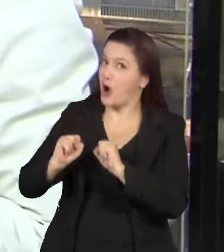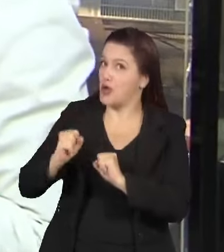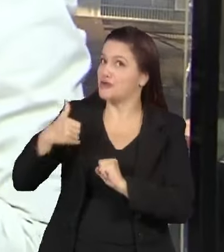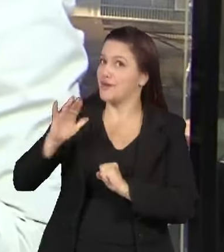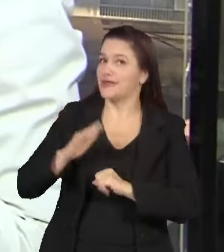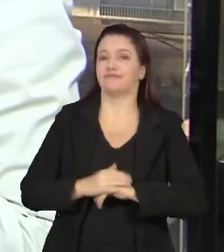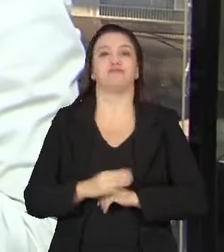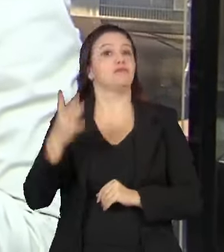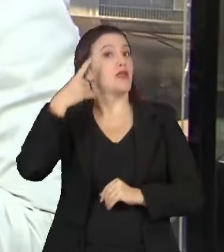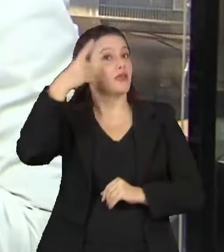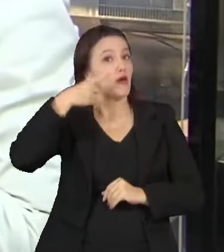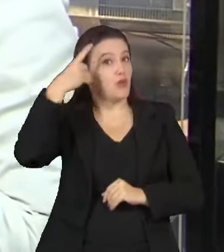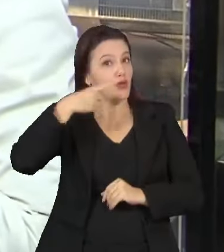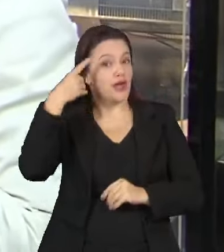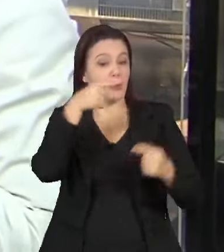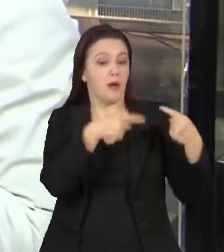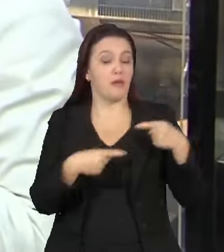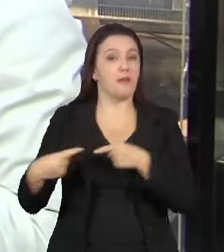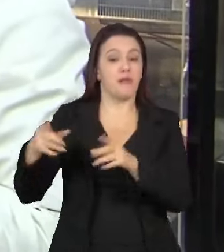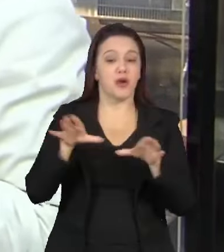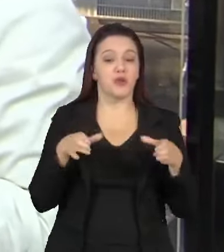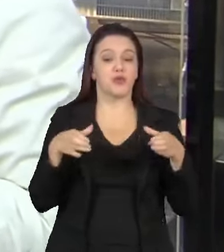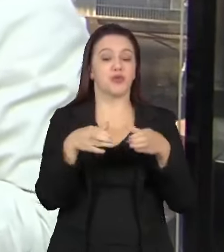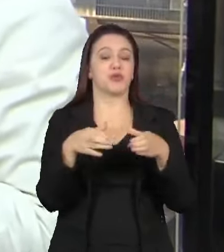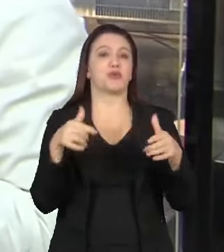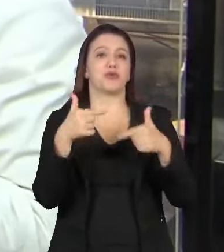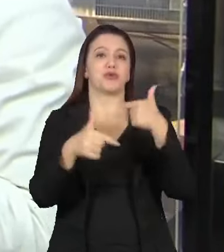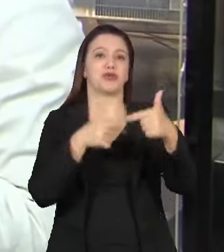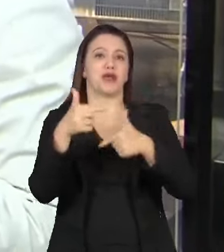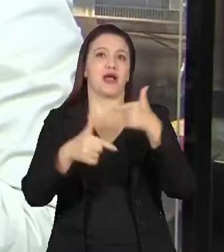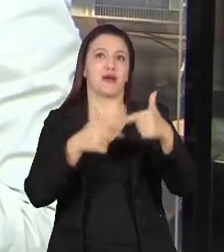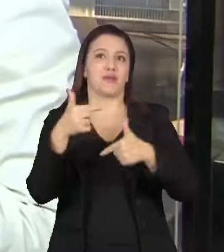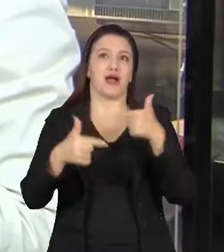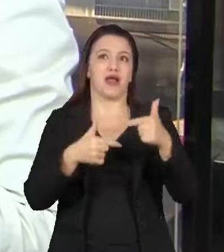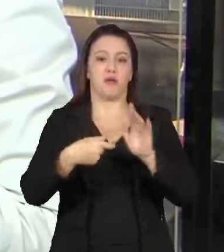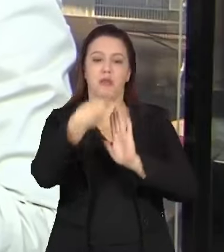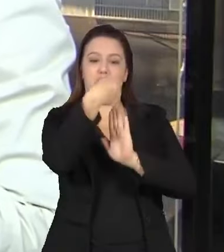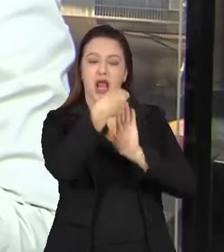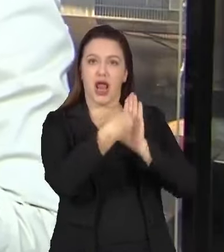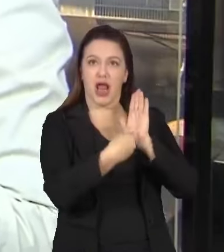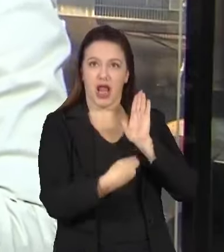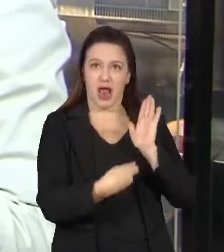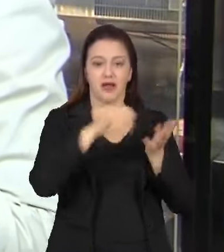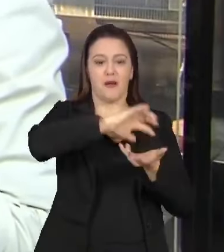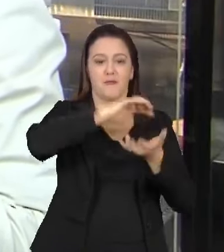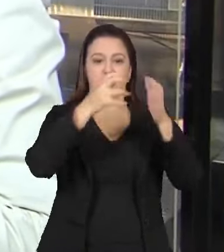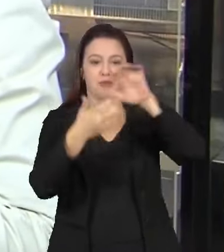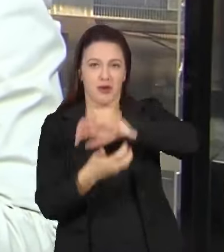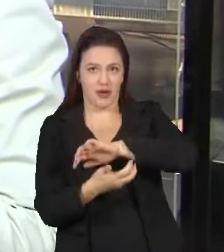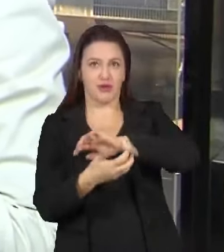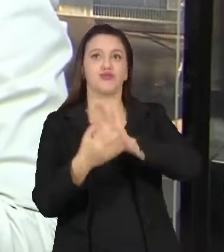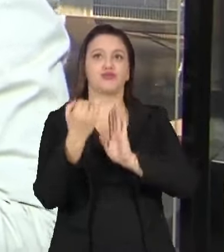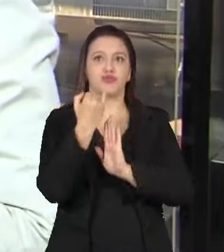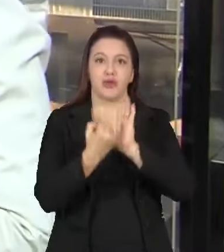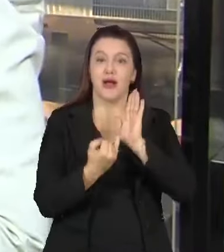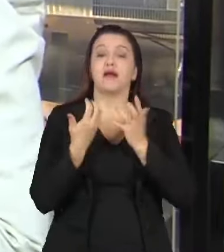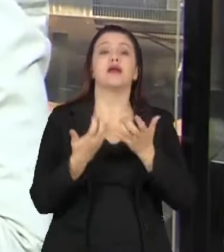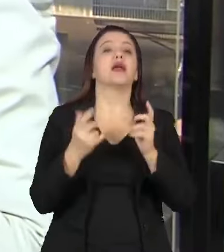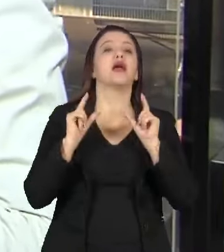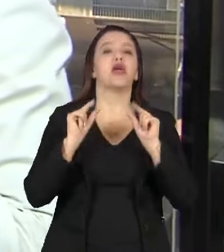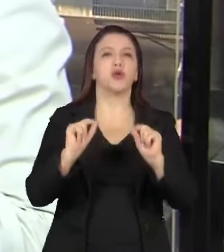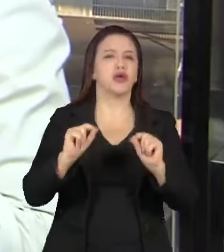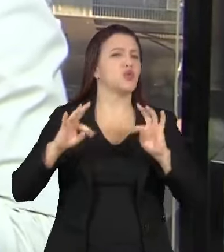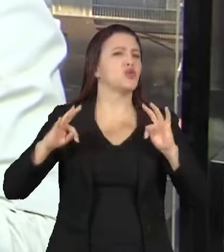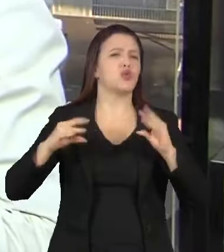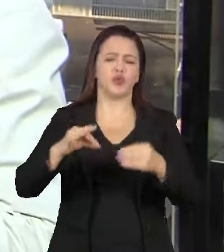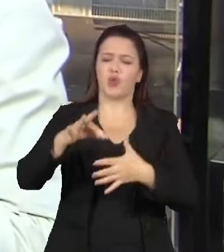os deputados que integram o grupo de trabalho do primeiro texto da reforma tributária querem que todas as proteínas de